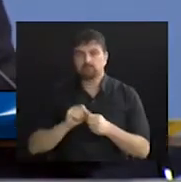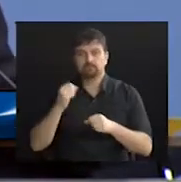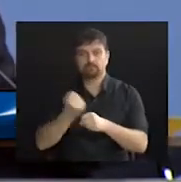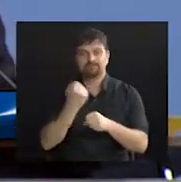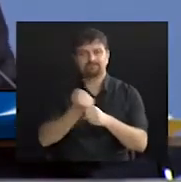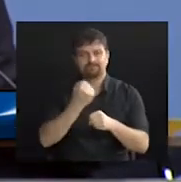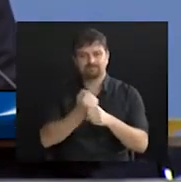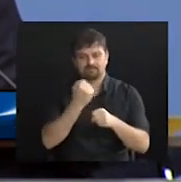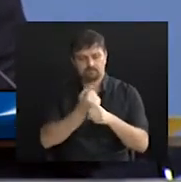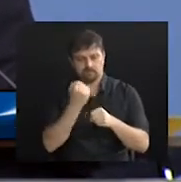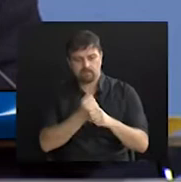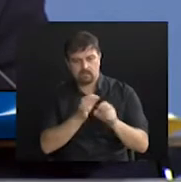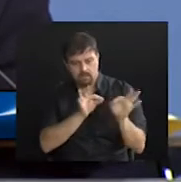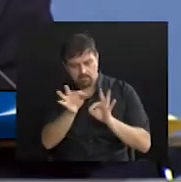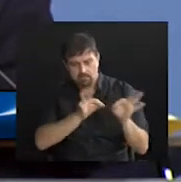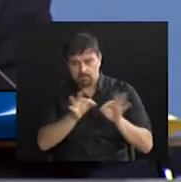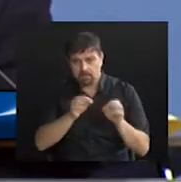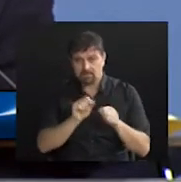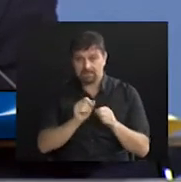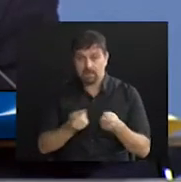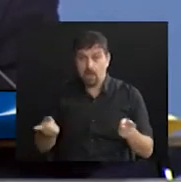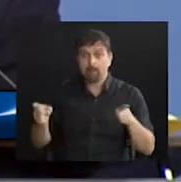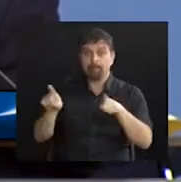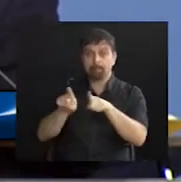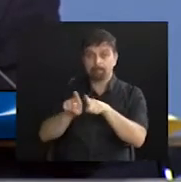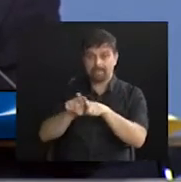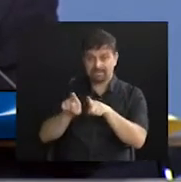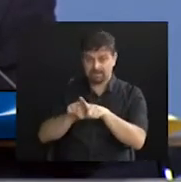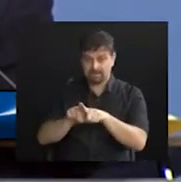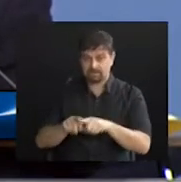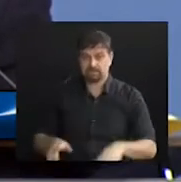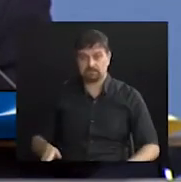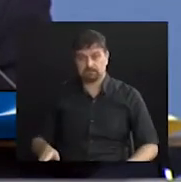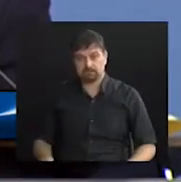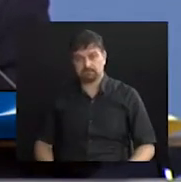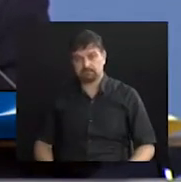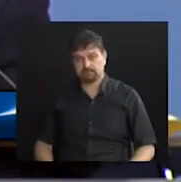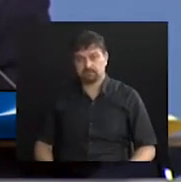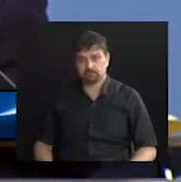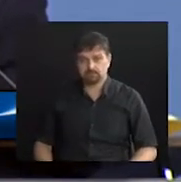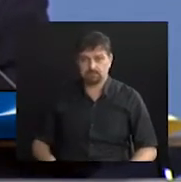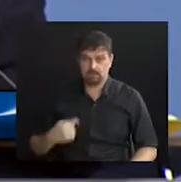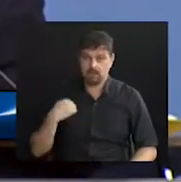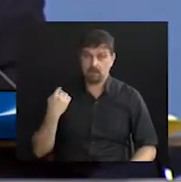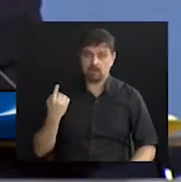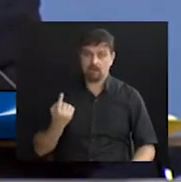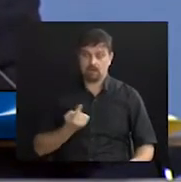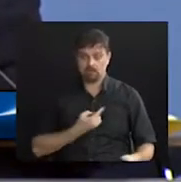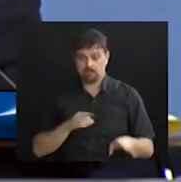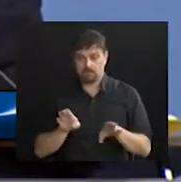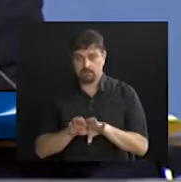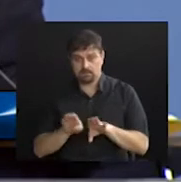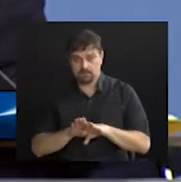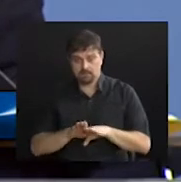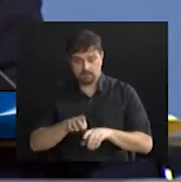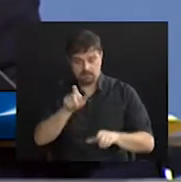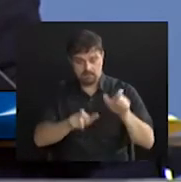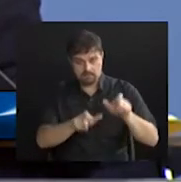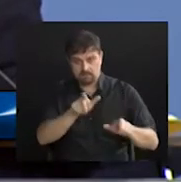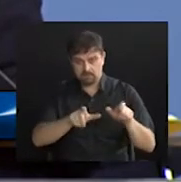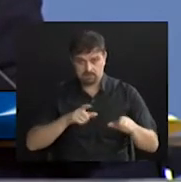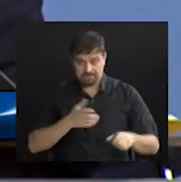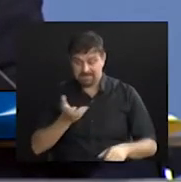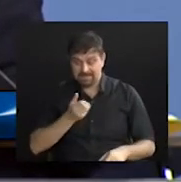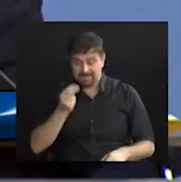a obra através de parcerias por outro lado também nós somos indagados por Comerciantes que